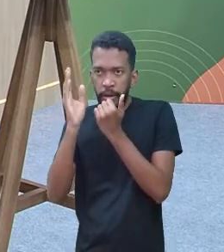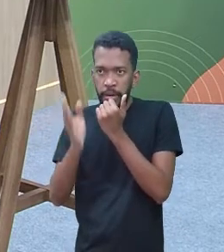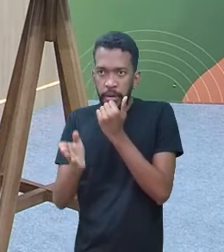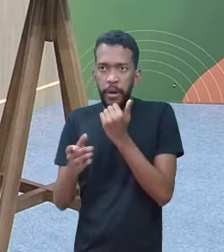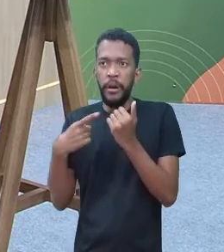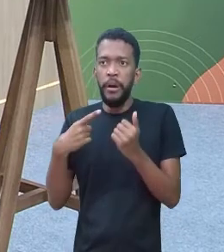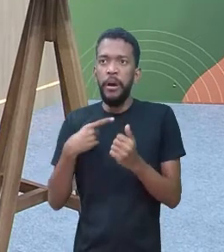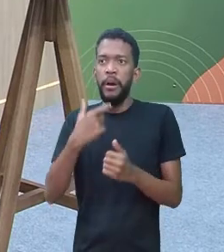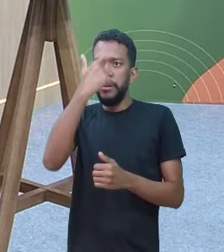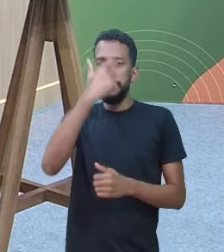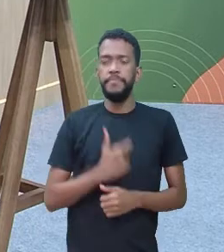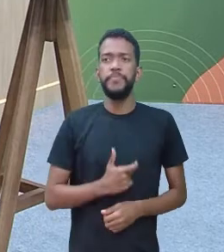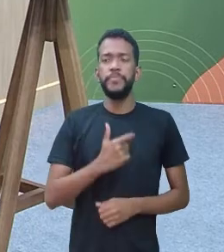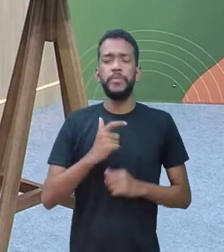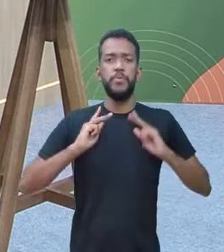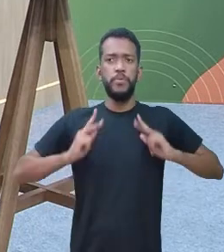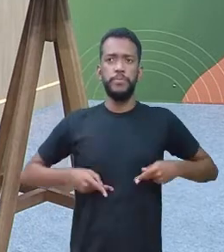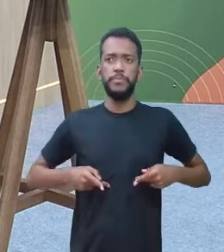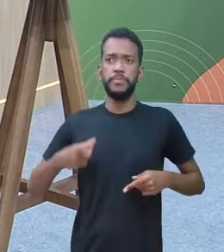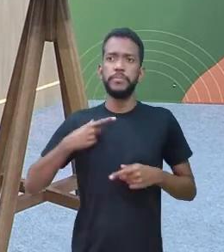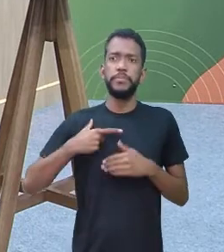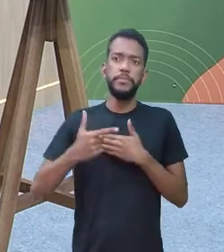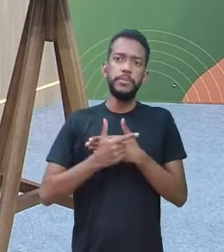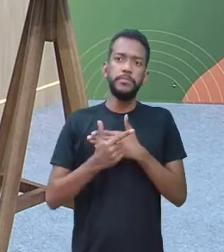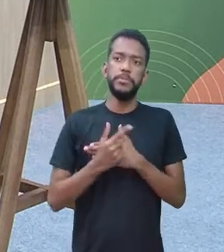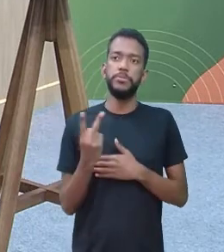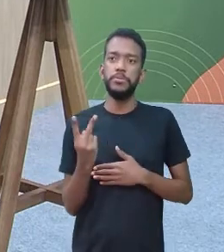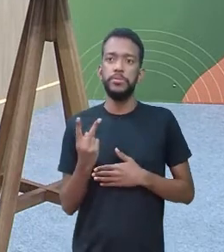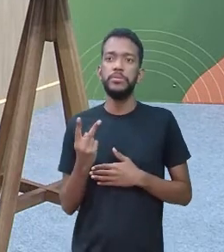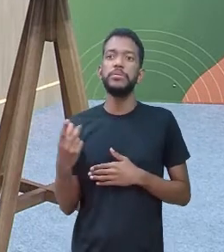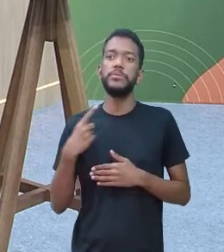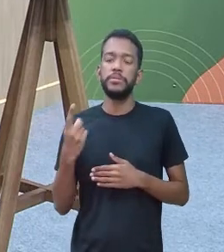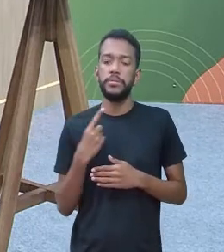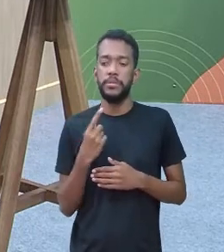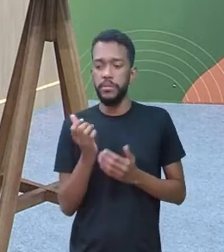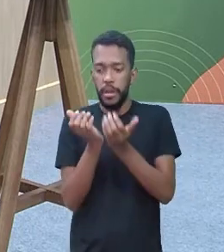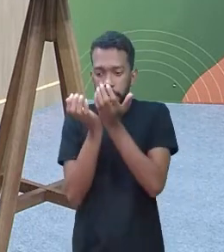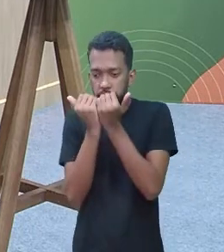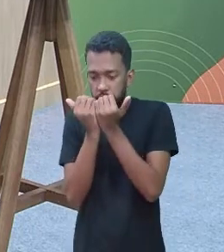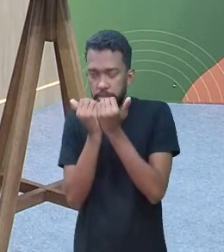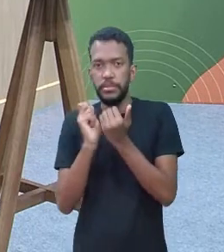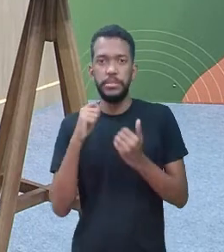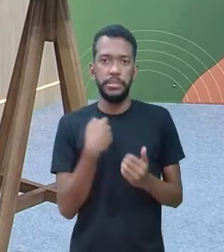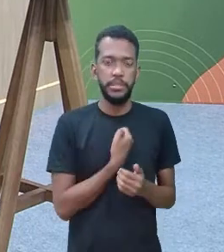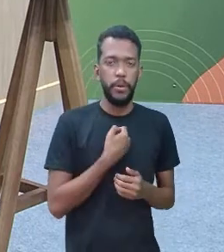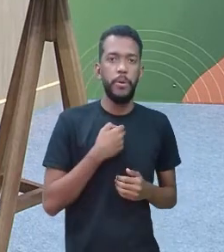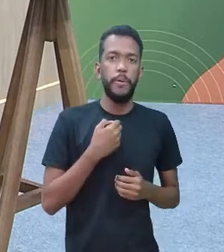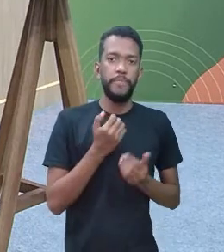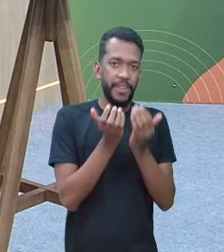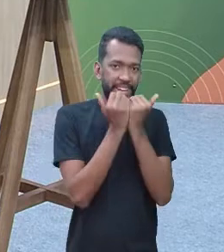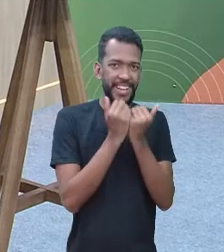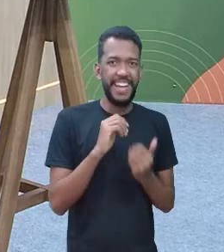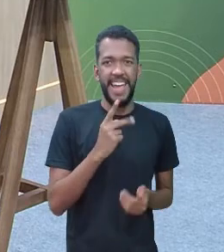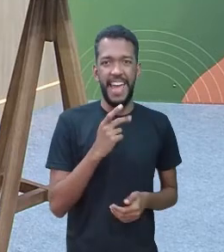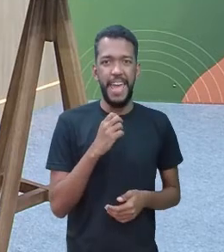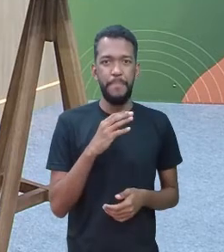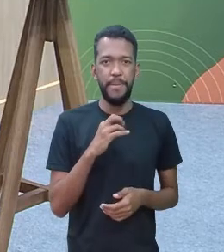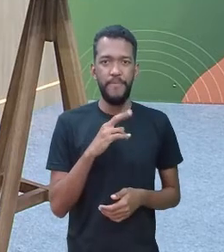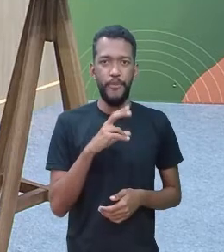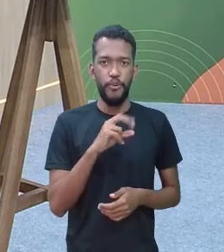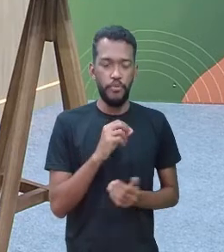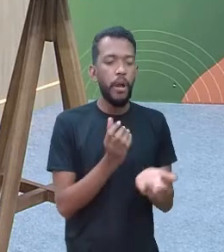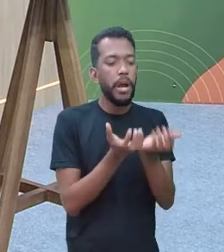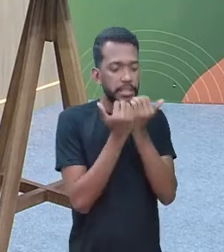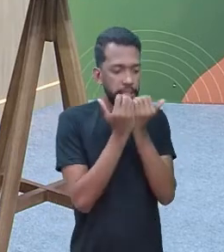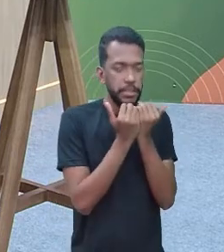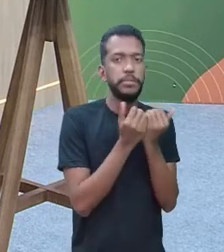papéis, professora. Pois é, na hora que ele se alimenta do milho, ele está sendo um herbívoro. Mas na hora que ele vem se alimentar dessa ave,